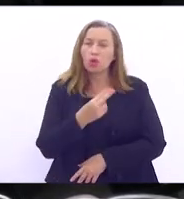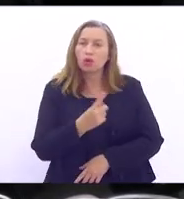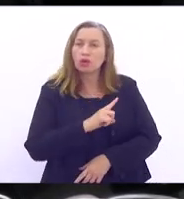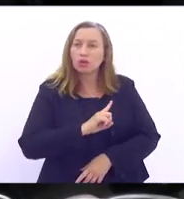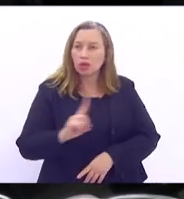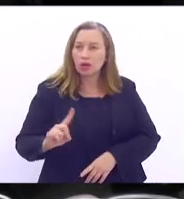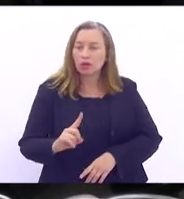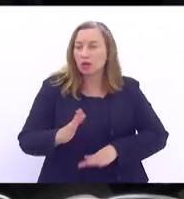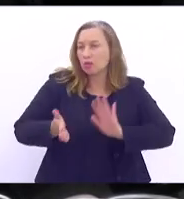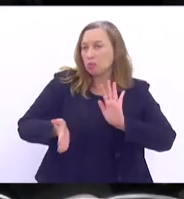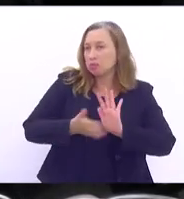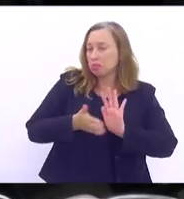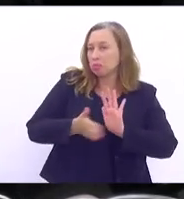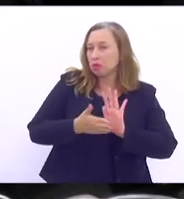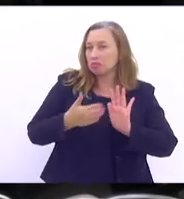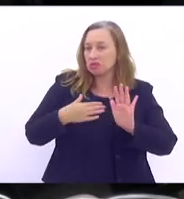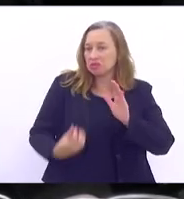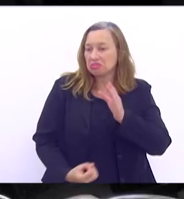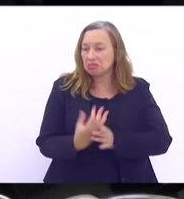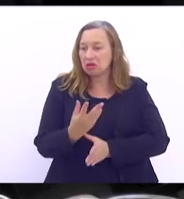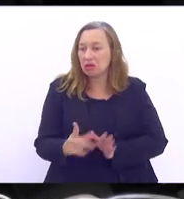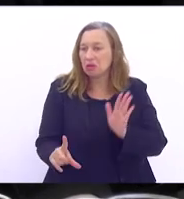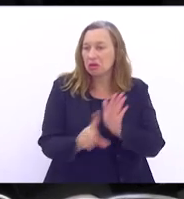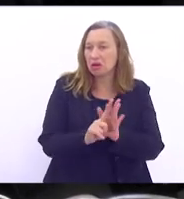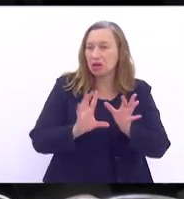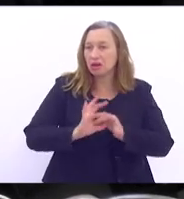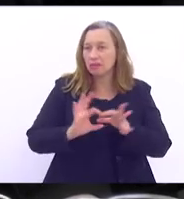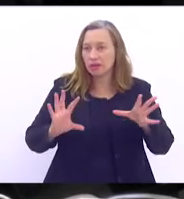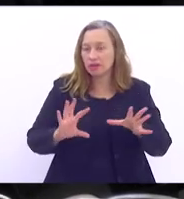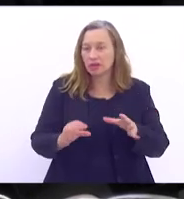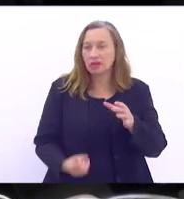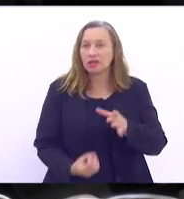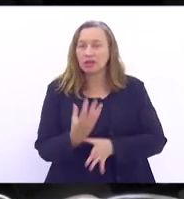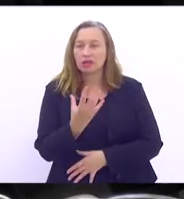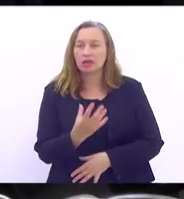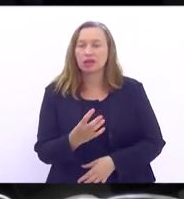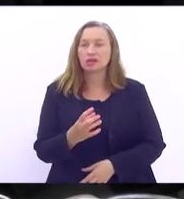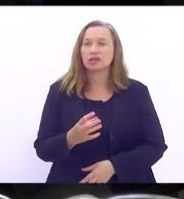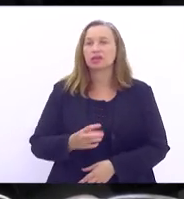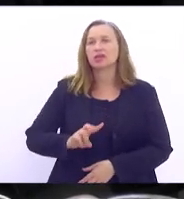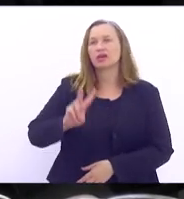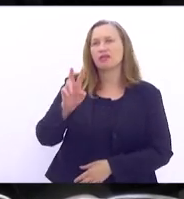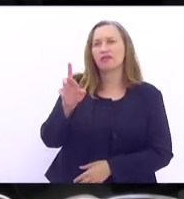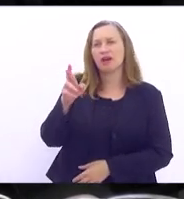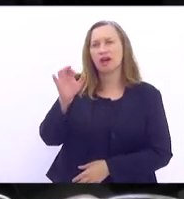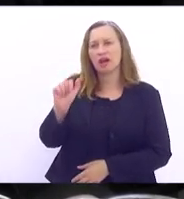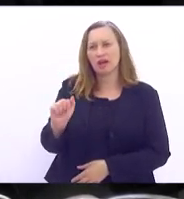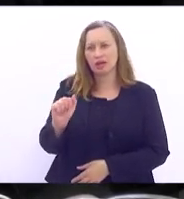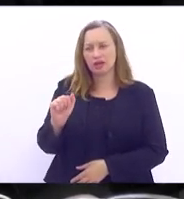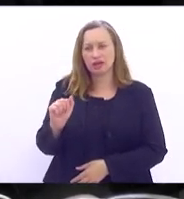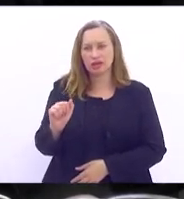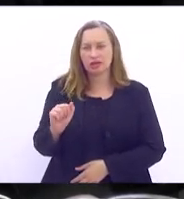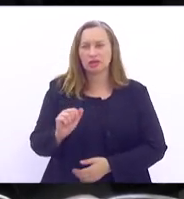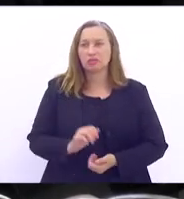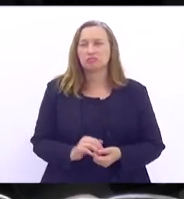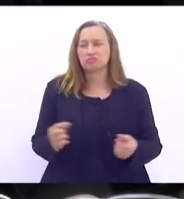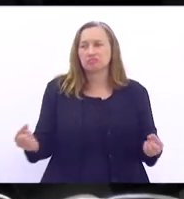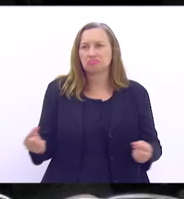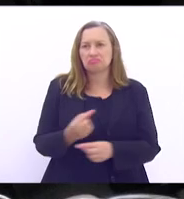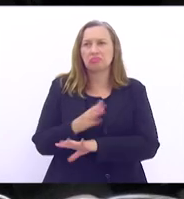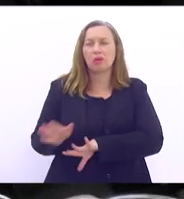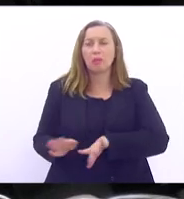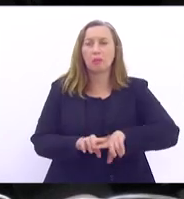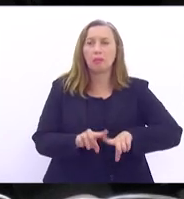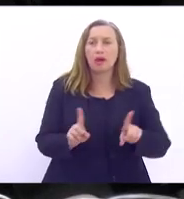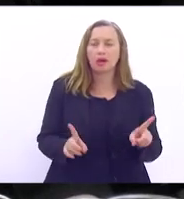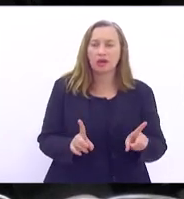propor uma lei autorizando a criação da segunda vara cível. Isso seria completamente desvirtuado. Enfim, mas